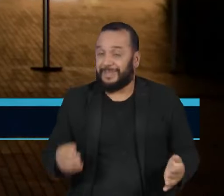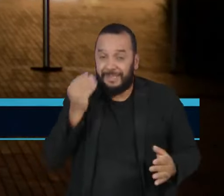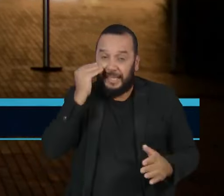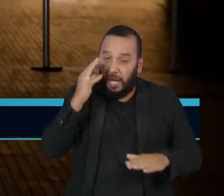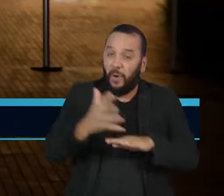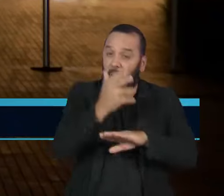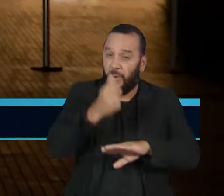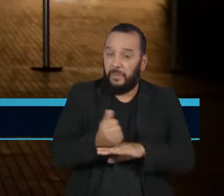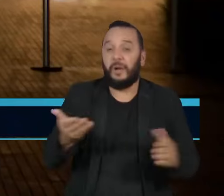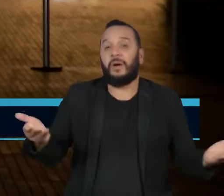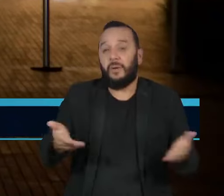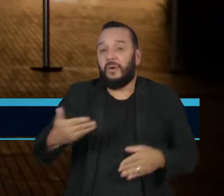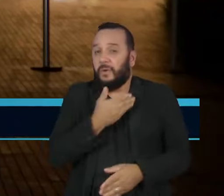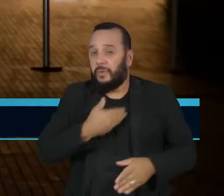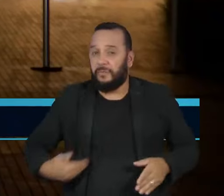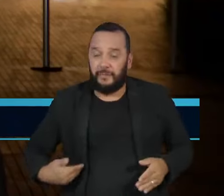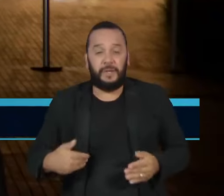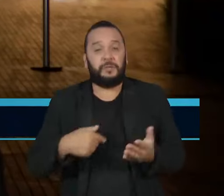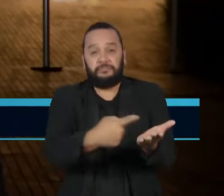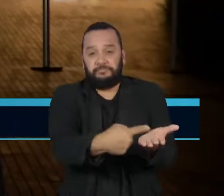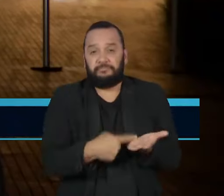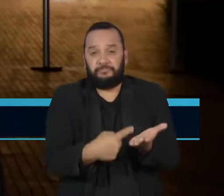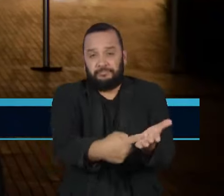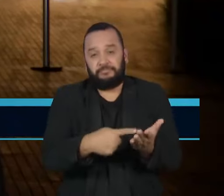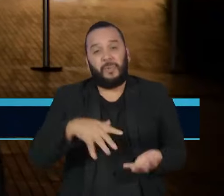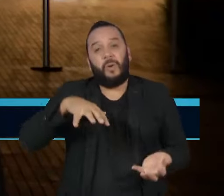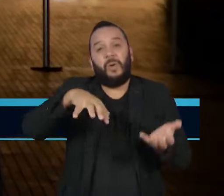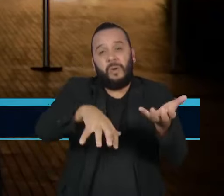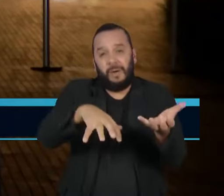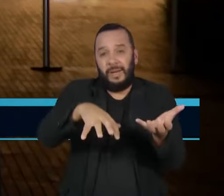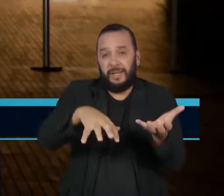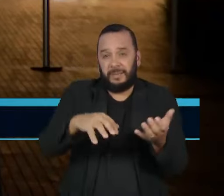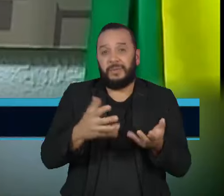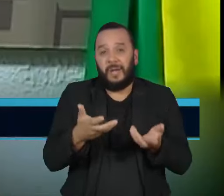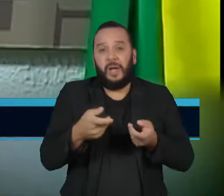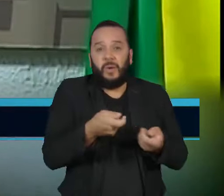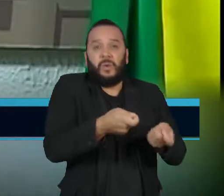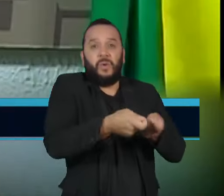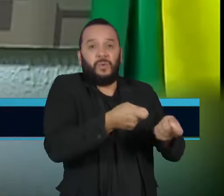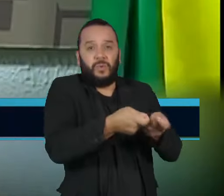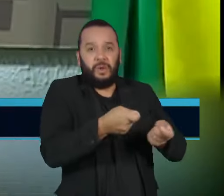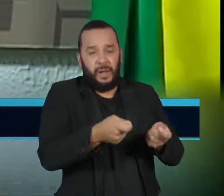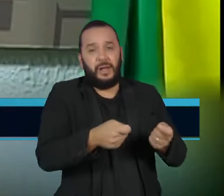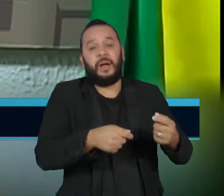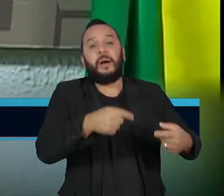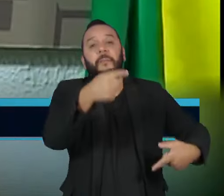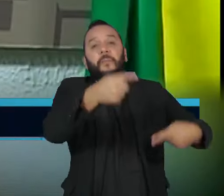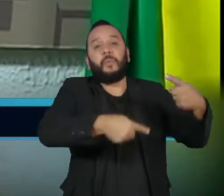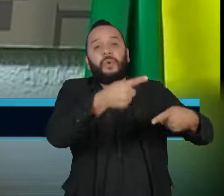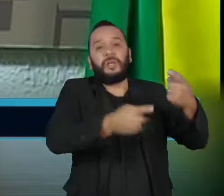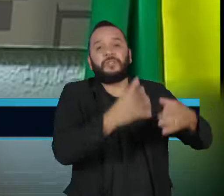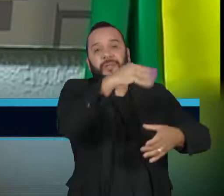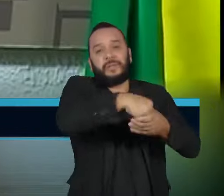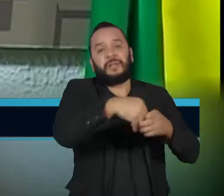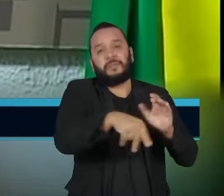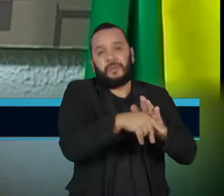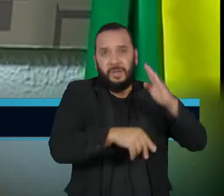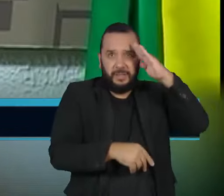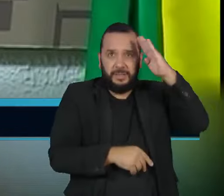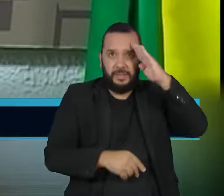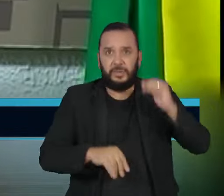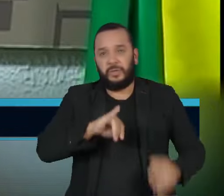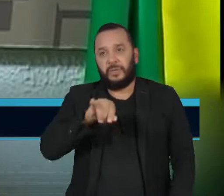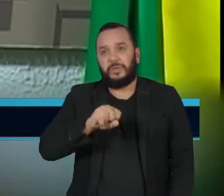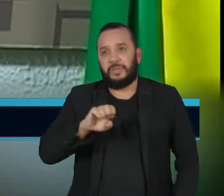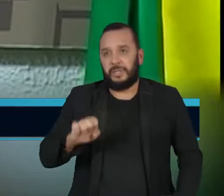emenda à Constituição para controlar a politização das Forças Armadas. O ministro da Defesa, José Múcio, tem liderado a